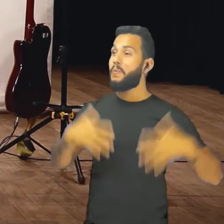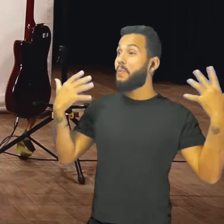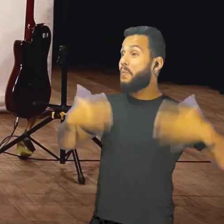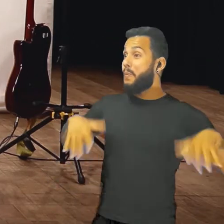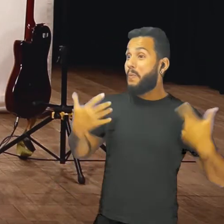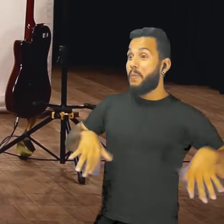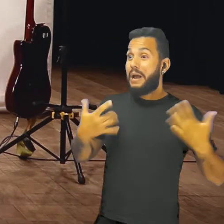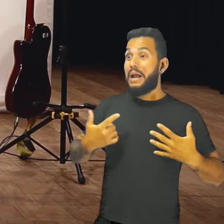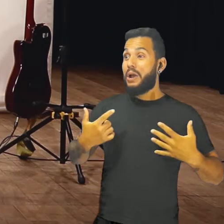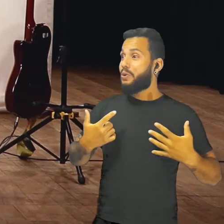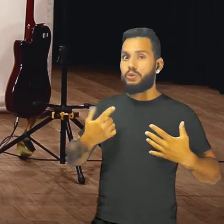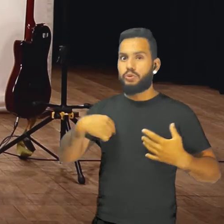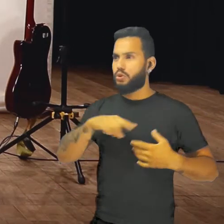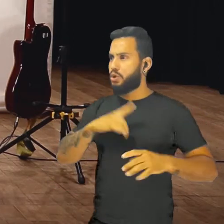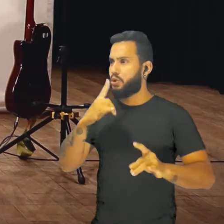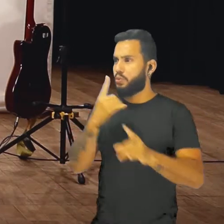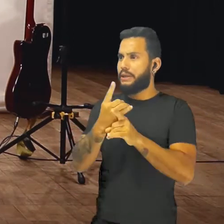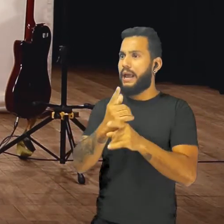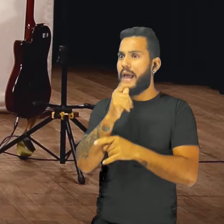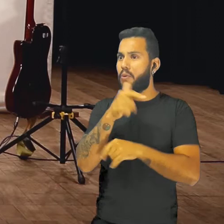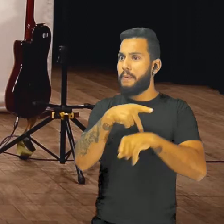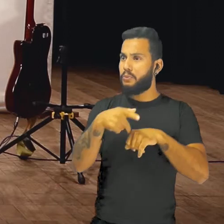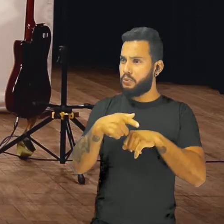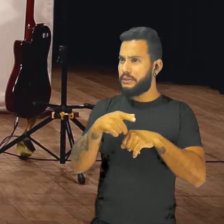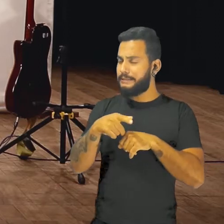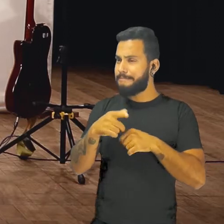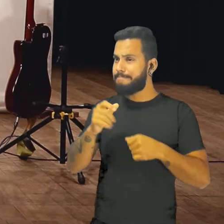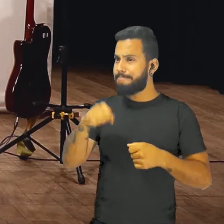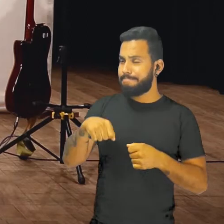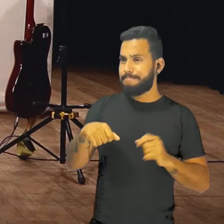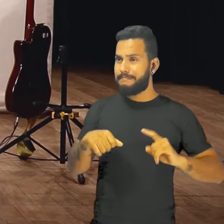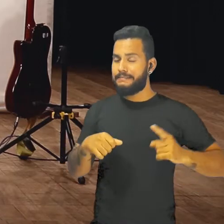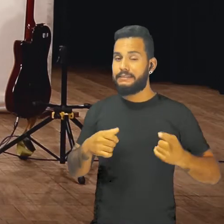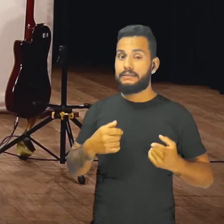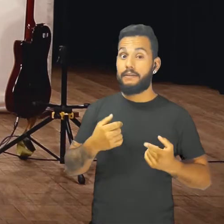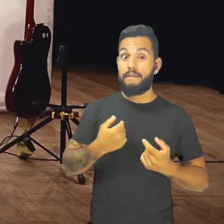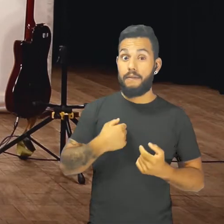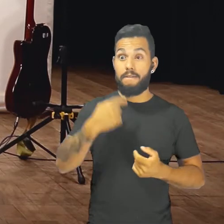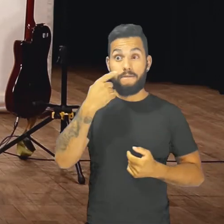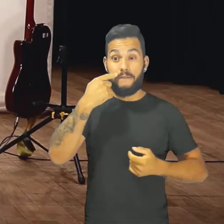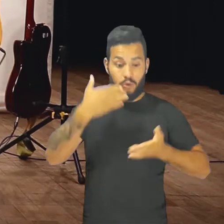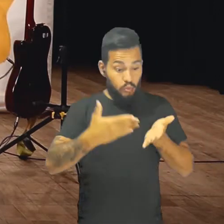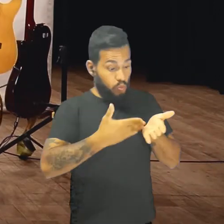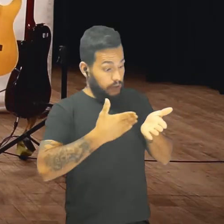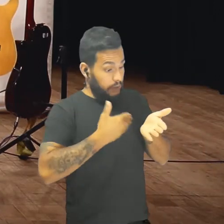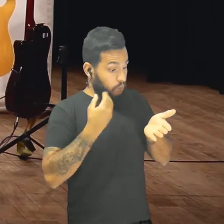Uau! Será que vamos encontrar essa água mais pura? Vamos ver o que, que a nossa história, o que, que o nosso livro nos